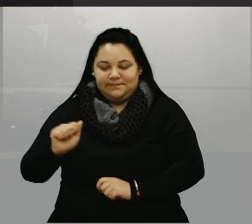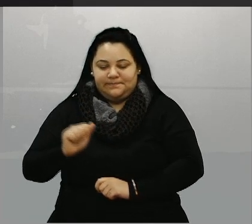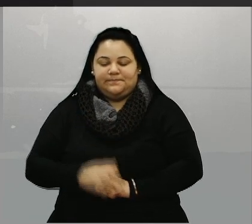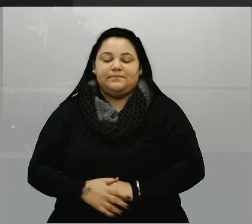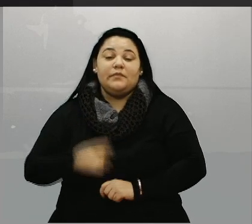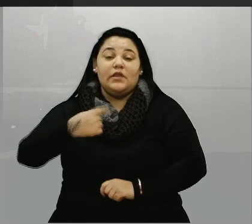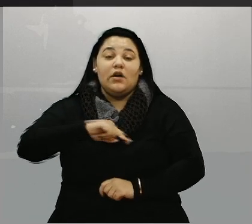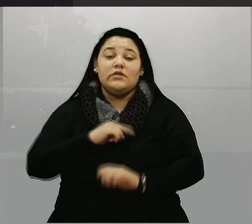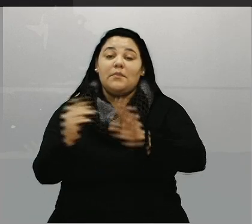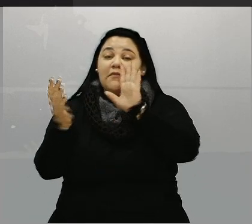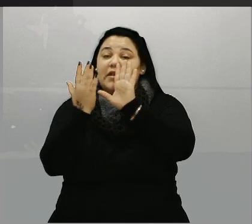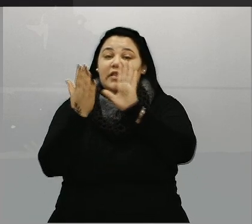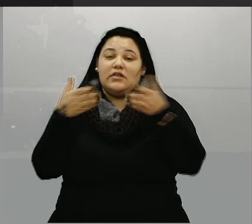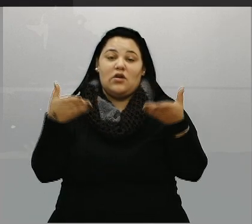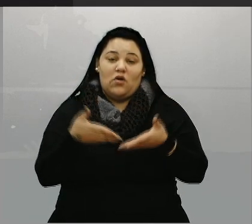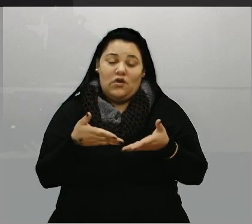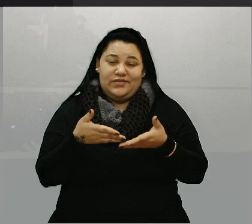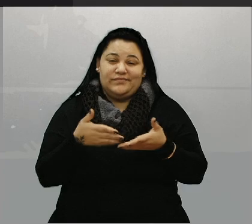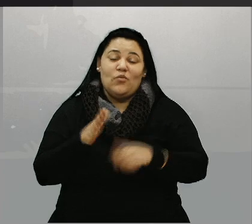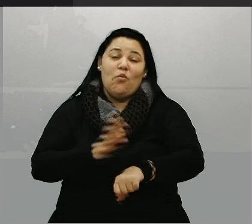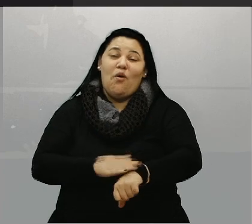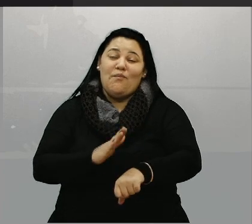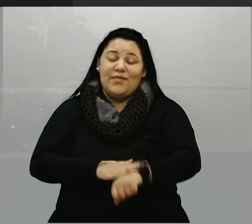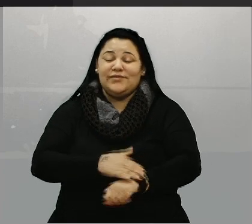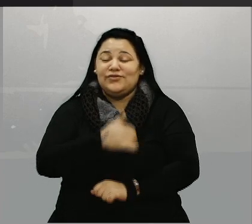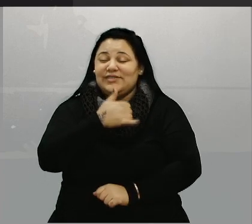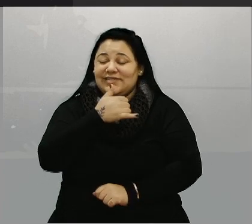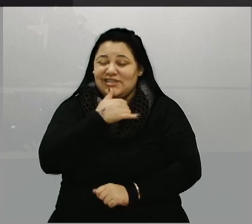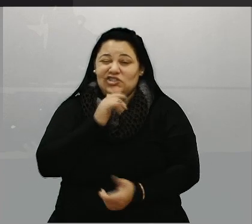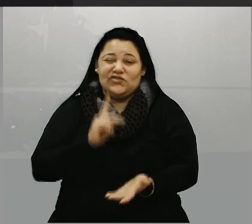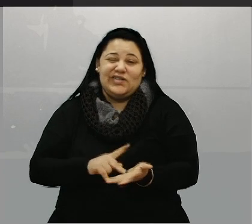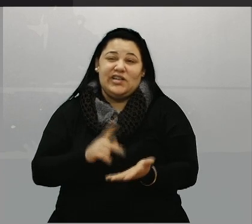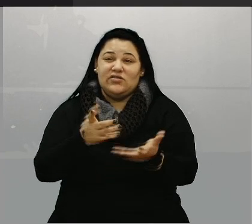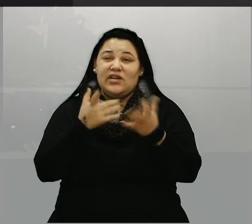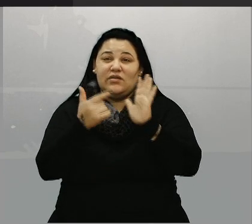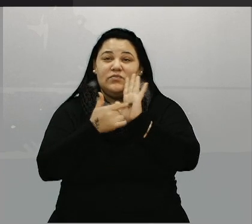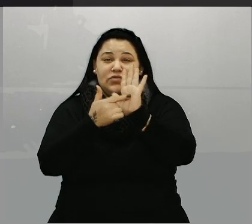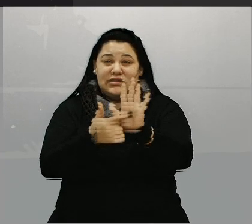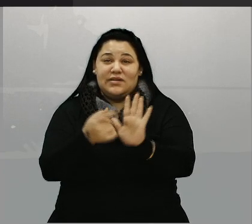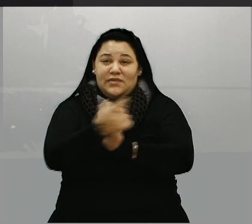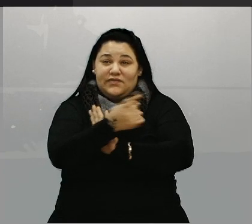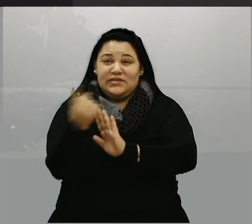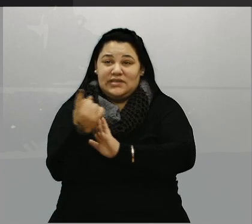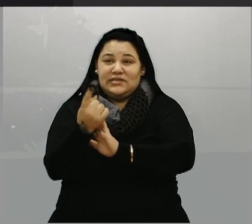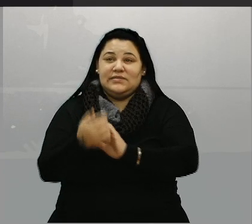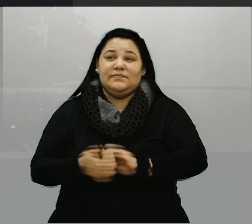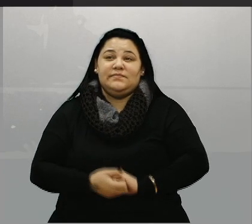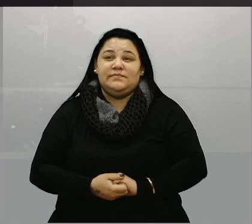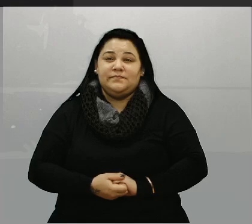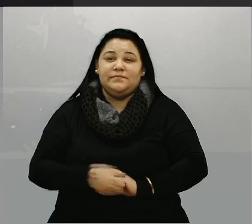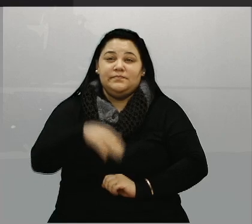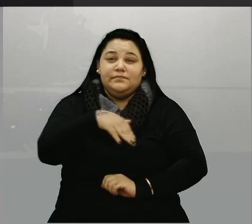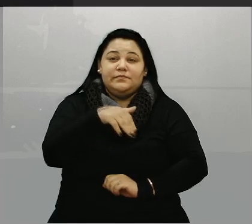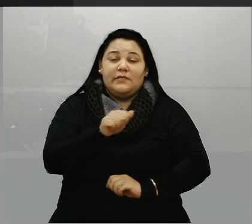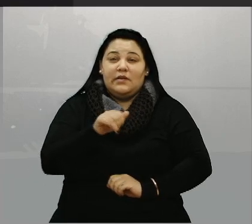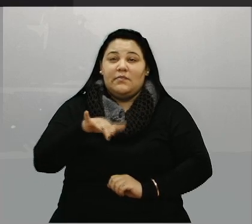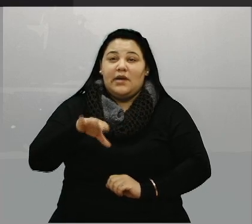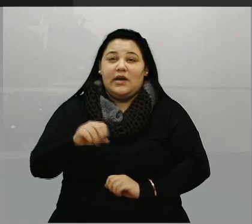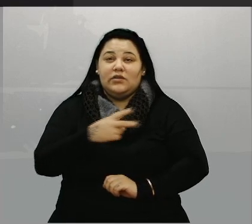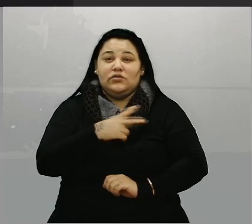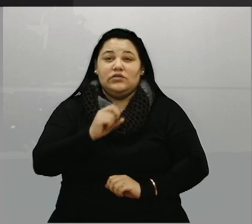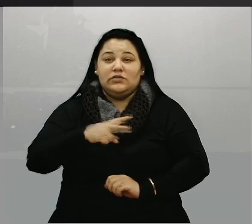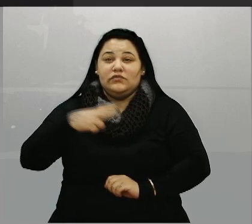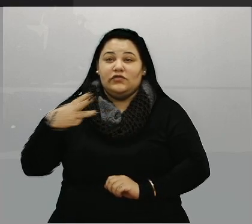uma situação muito triste e eu quero mostrar para vocês aí no telão. Em maio de 2023 eu